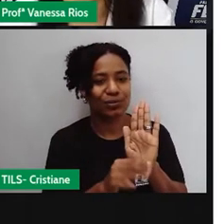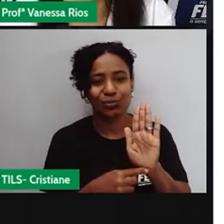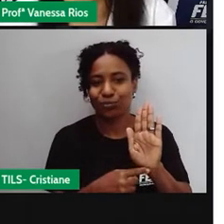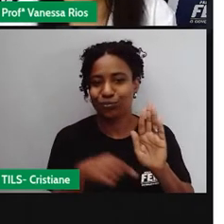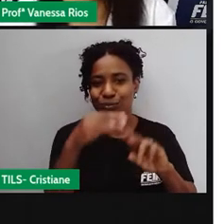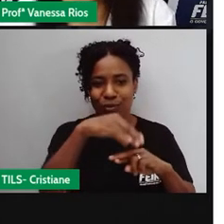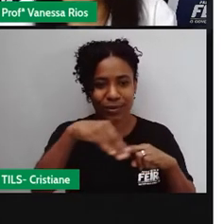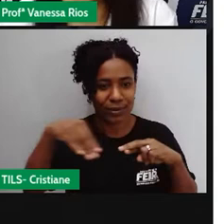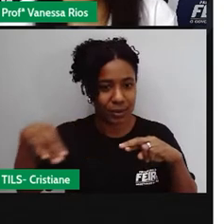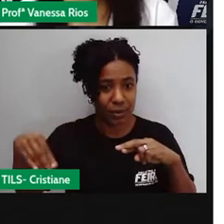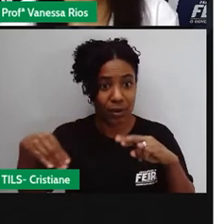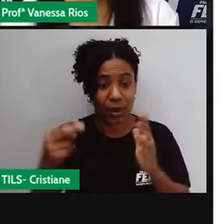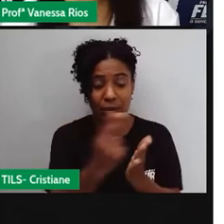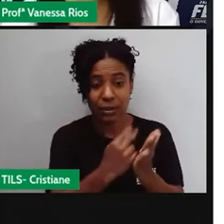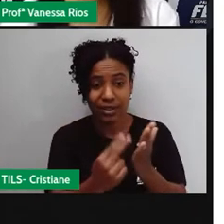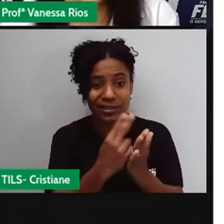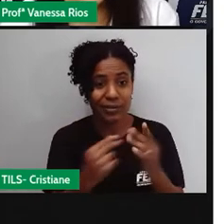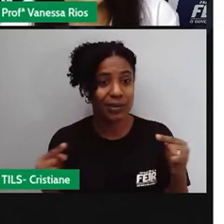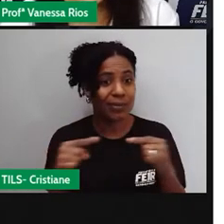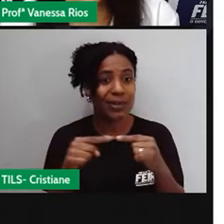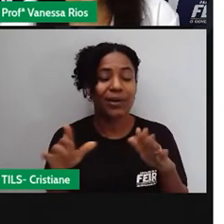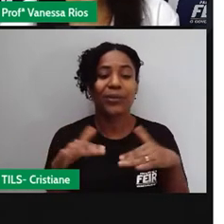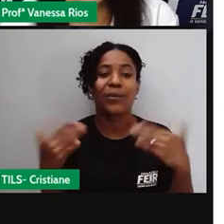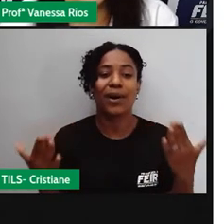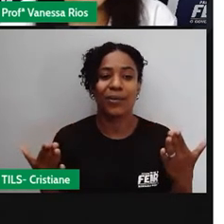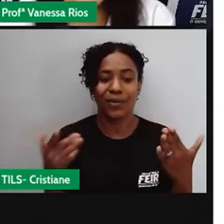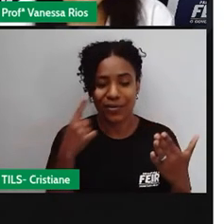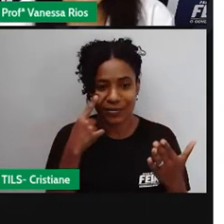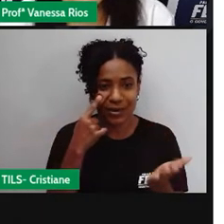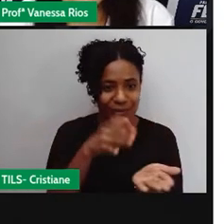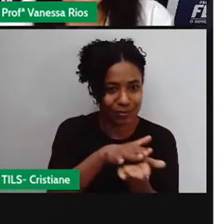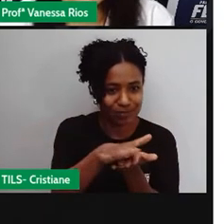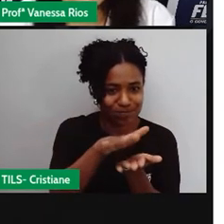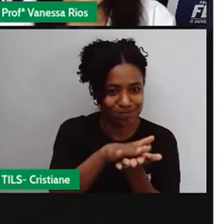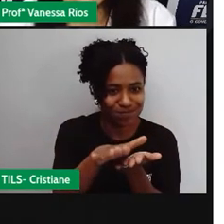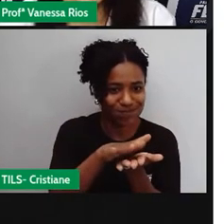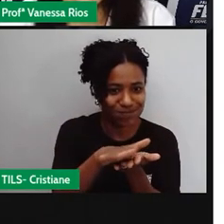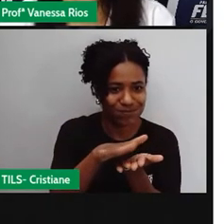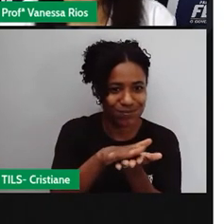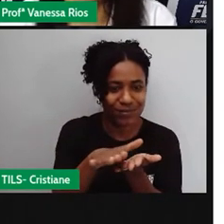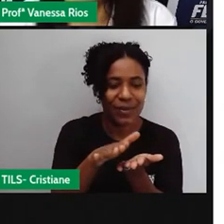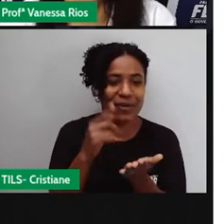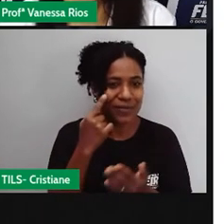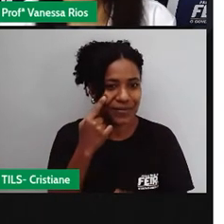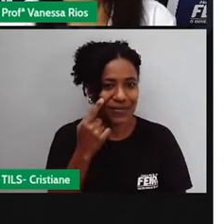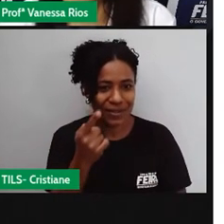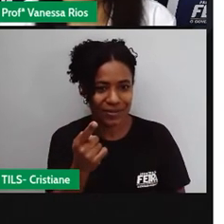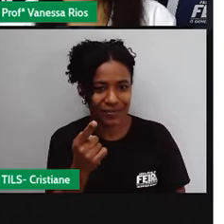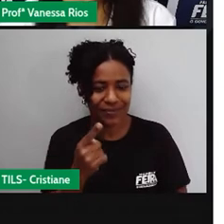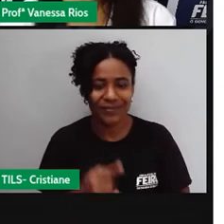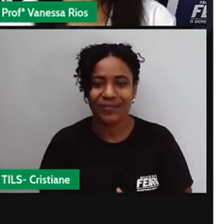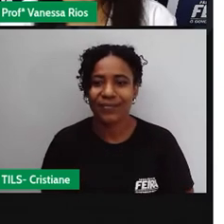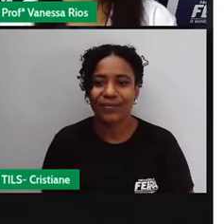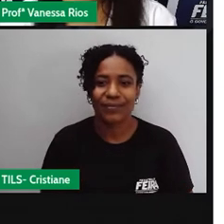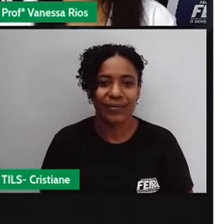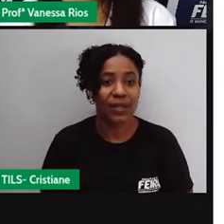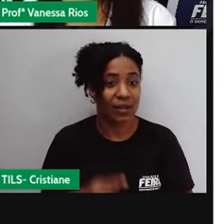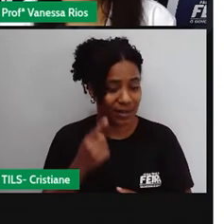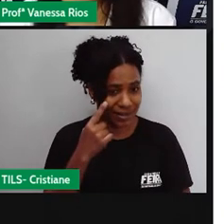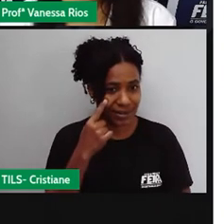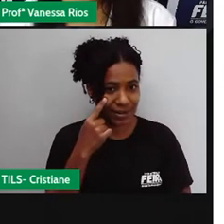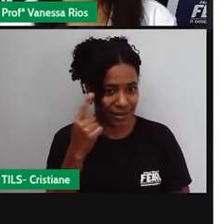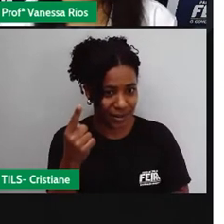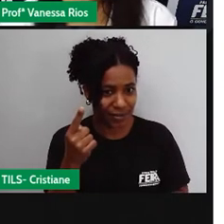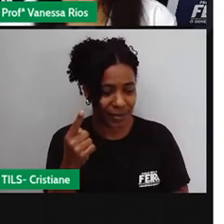eles estão expostos de forma impressa, né? De forma escrita. A Pró já comentou, a xilogravura é